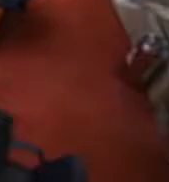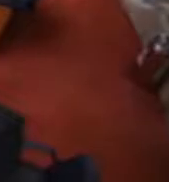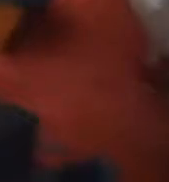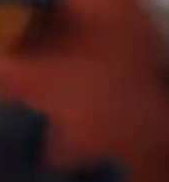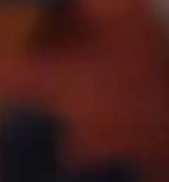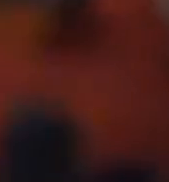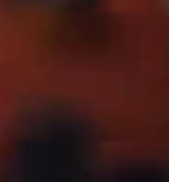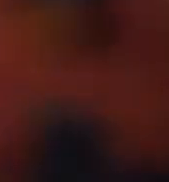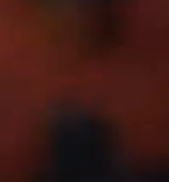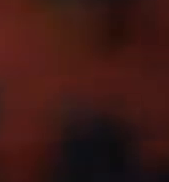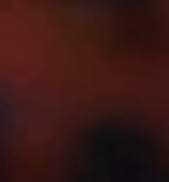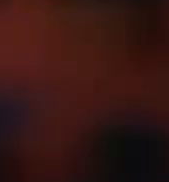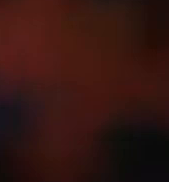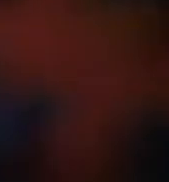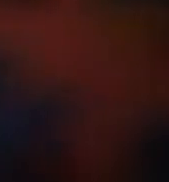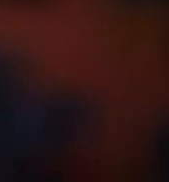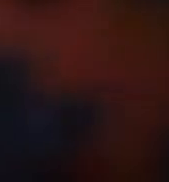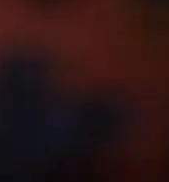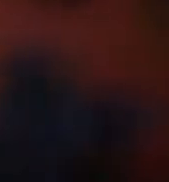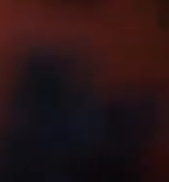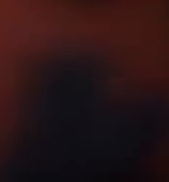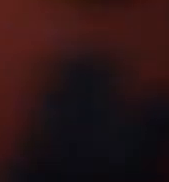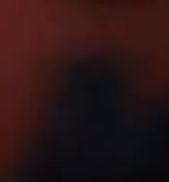de Windows para para possamos possamos